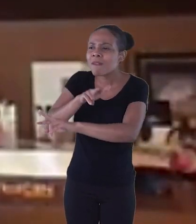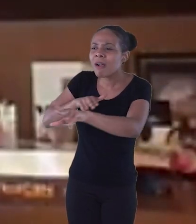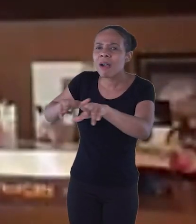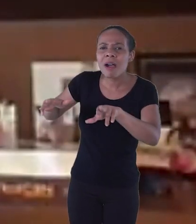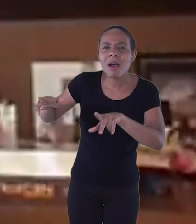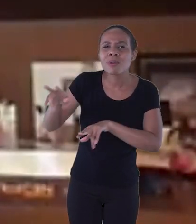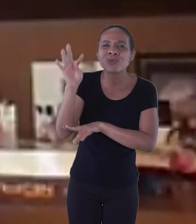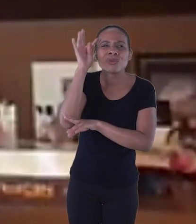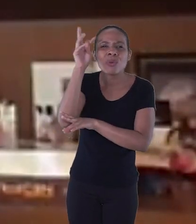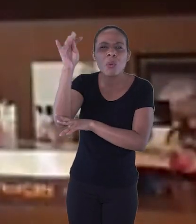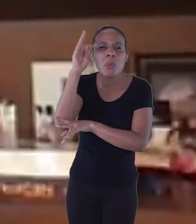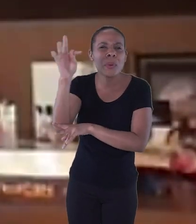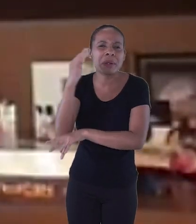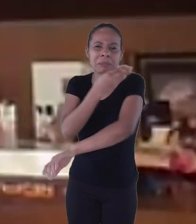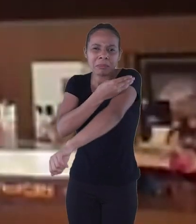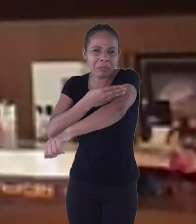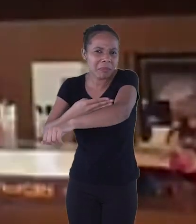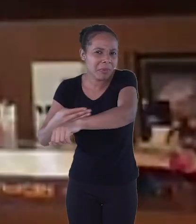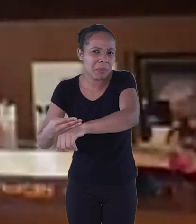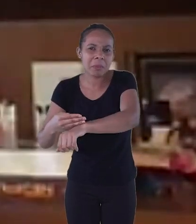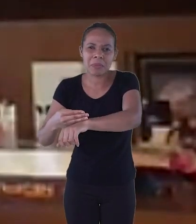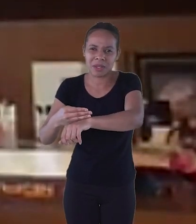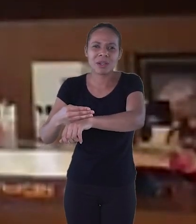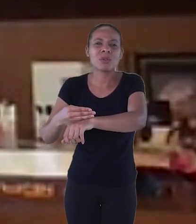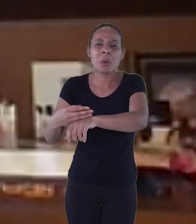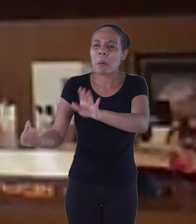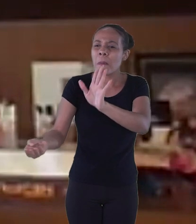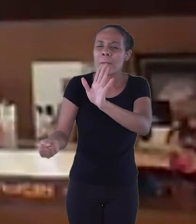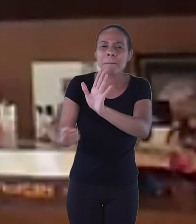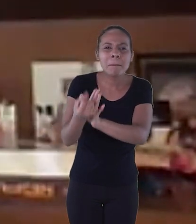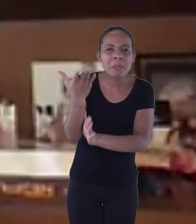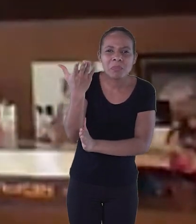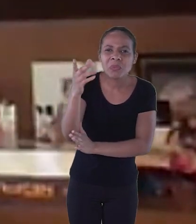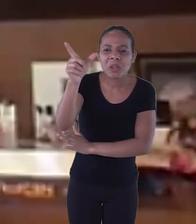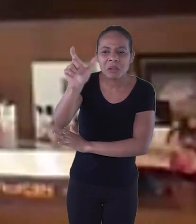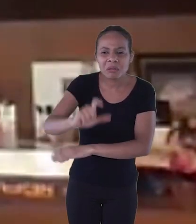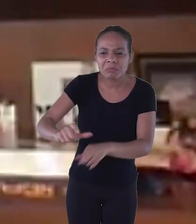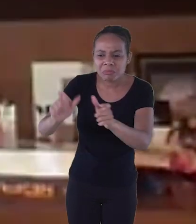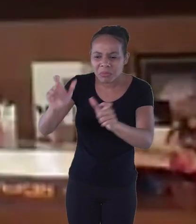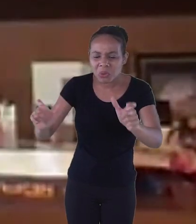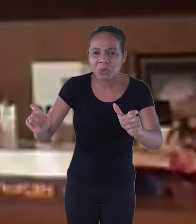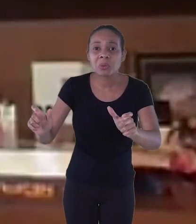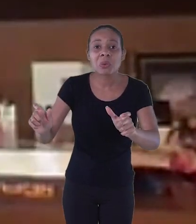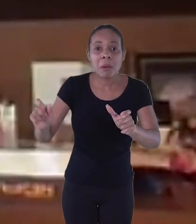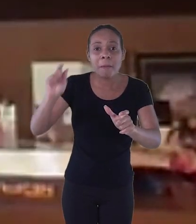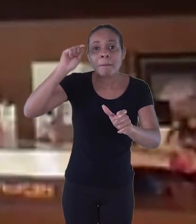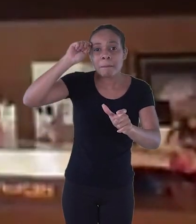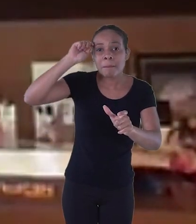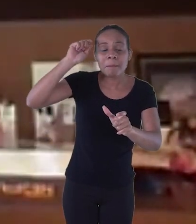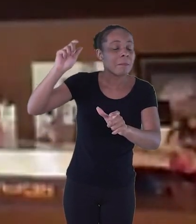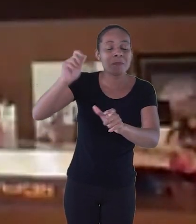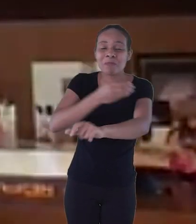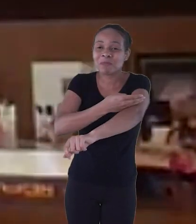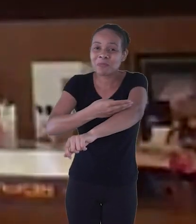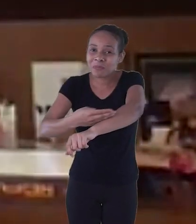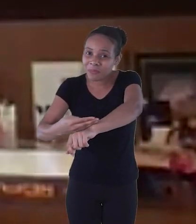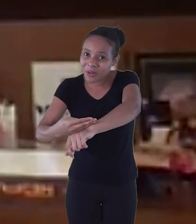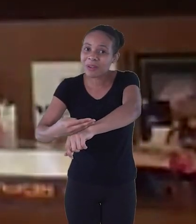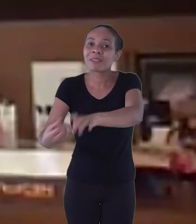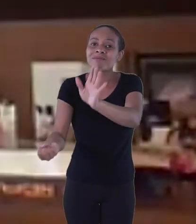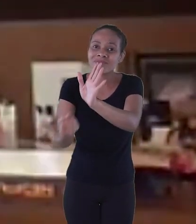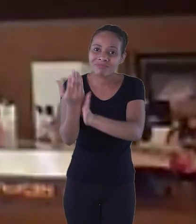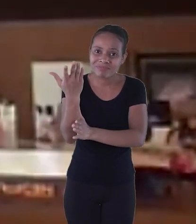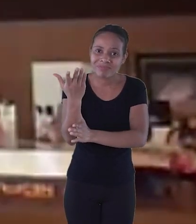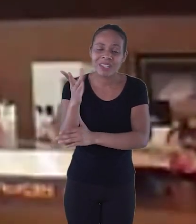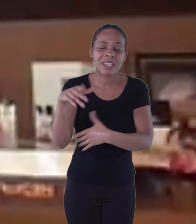uma criação dos brancos. Então, acho que é essa nossa parte. Também queria destacar, quando a gente fala que precisamos de muitas enciclopédias, por que essa